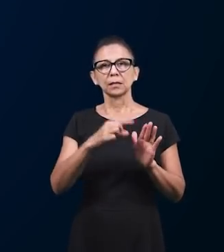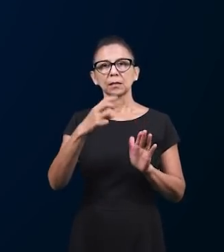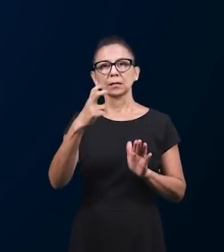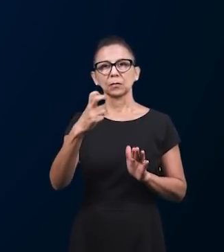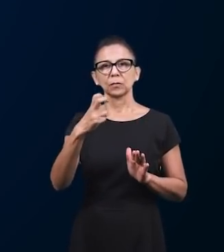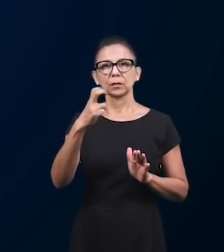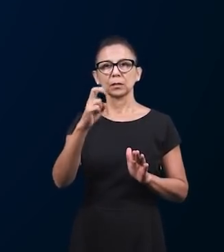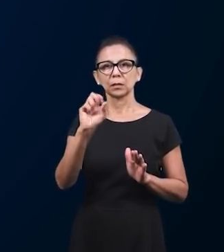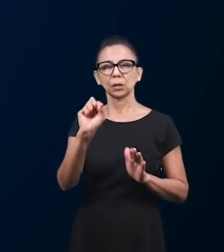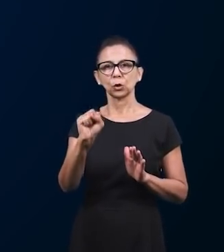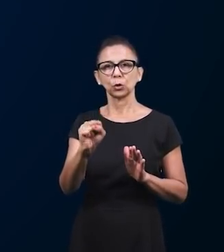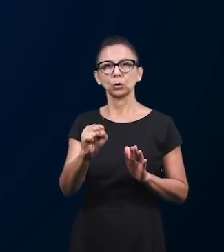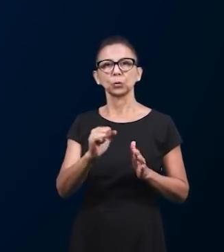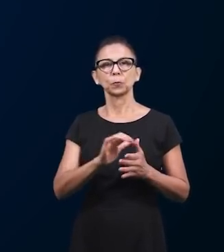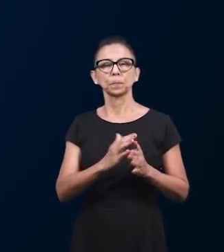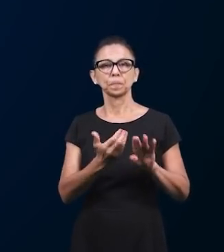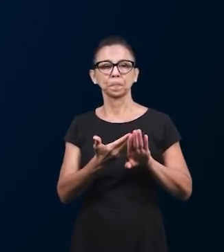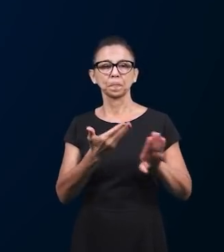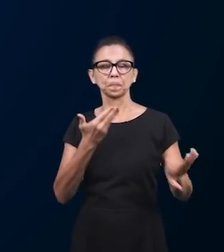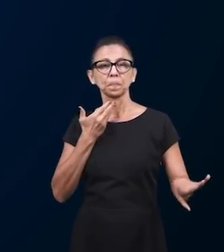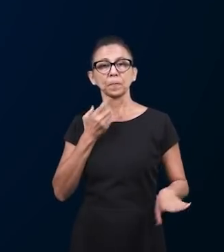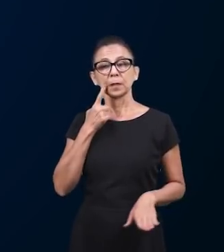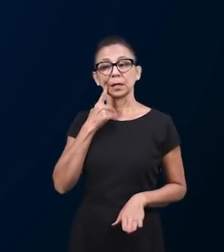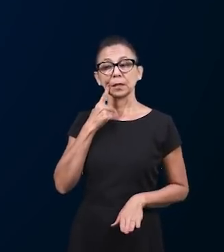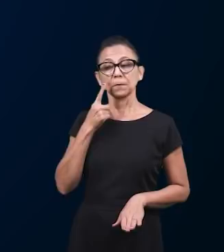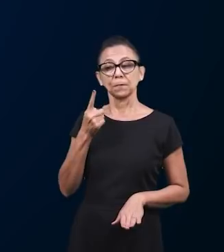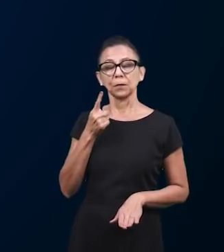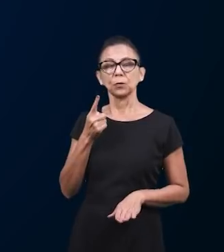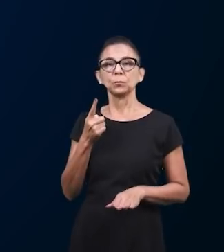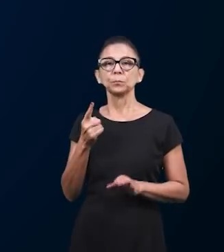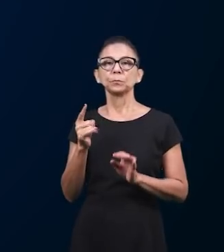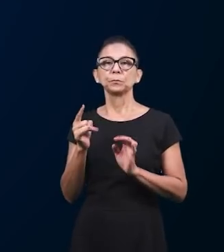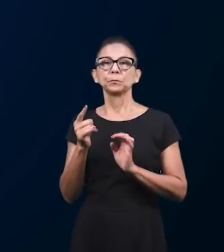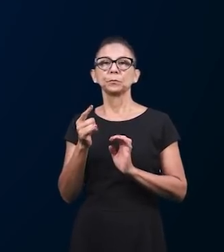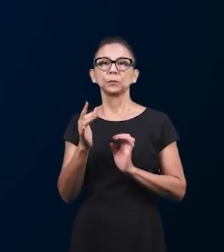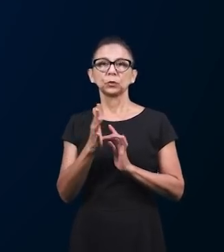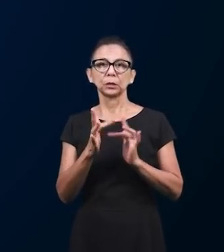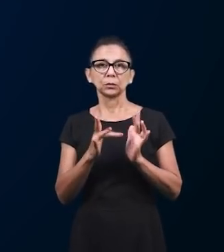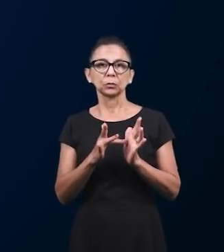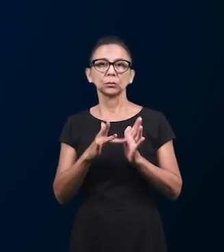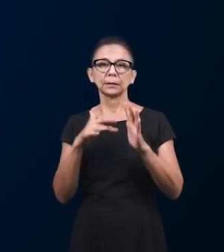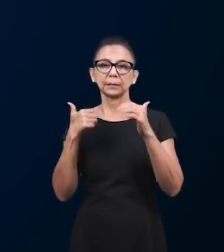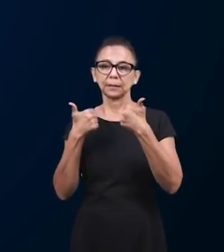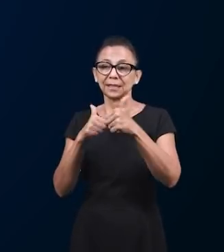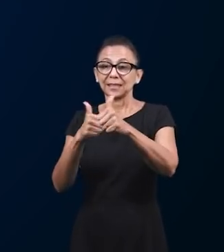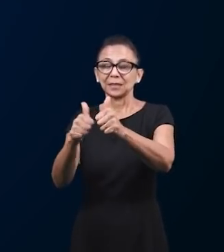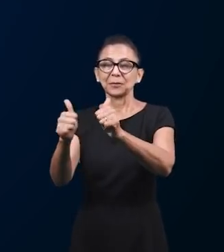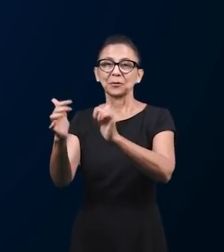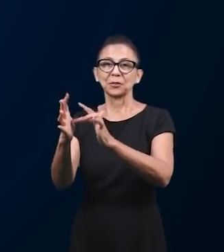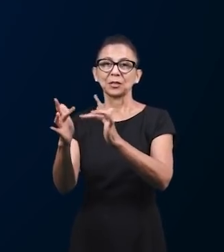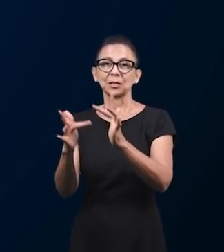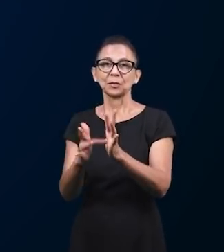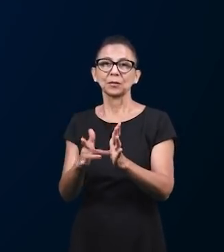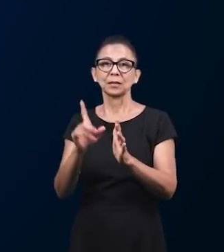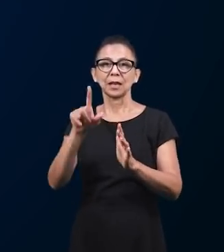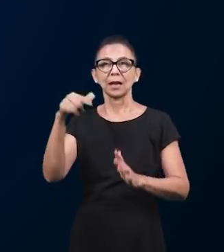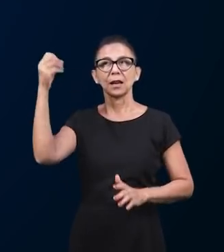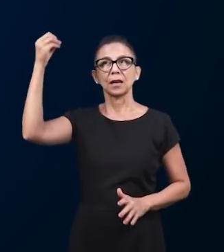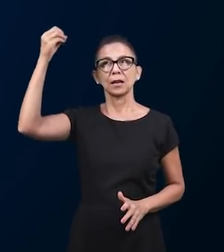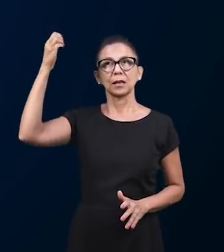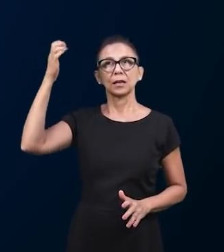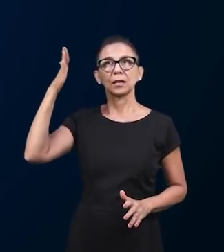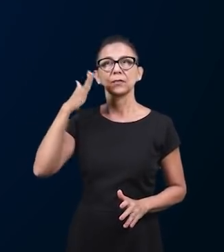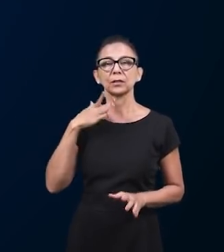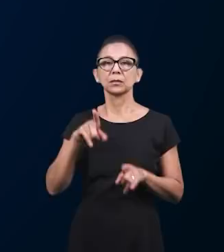que diz: e logo viu e seguiu a Jesus pelo caminho. Aquele homem ele viu a luz, ele enxergou a